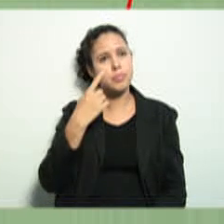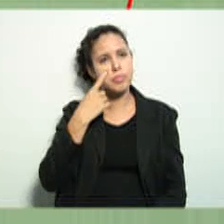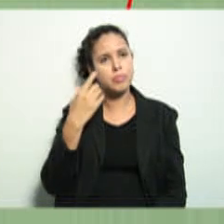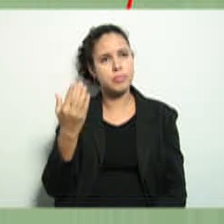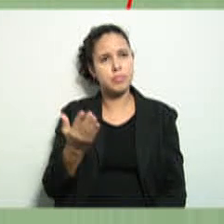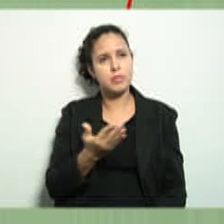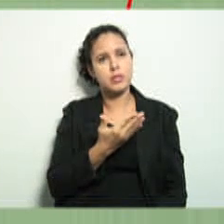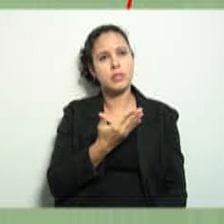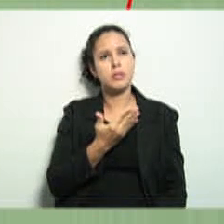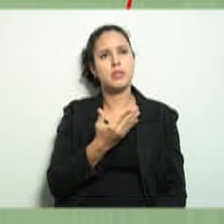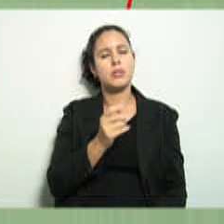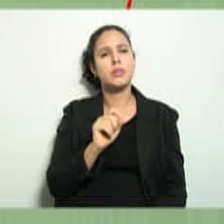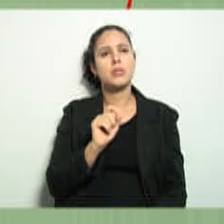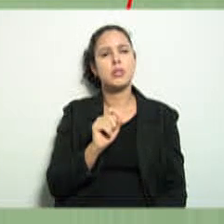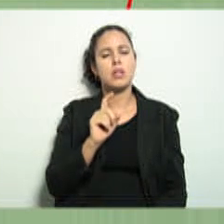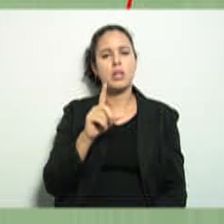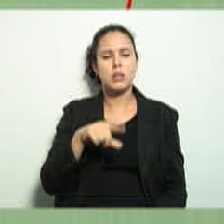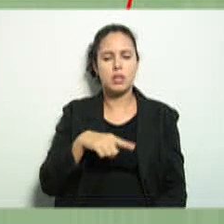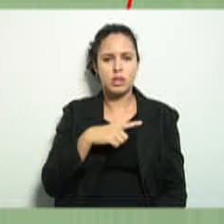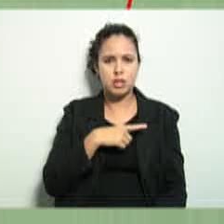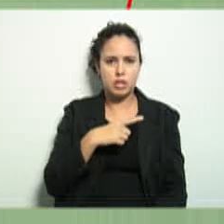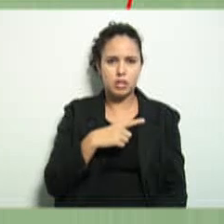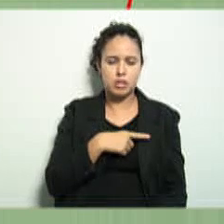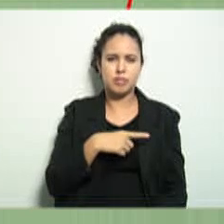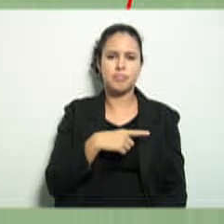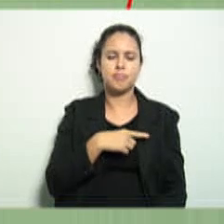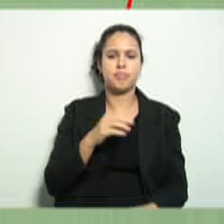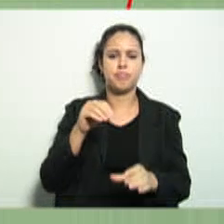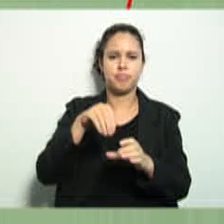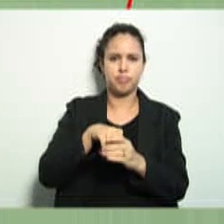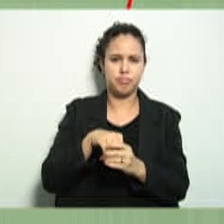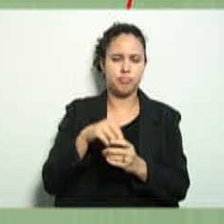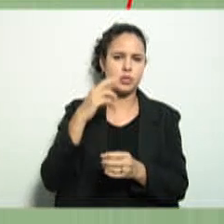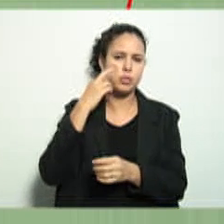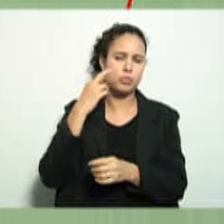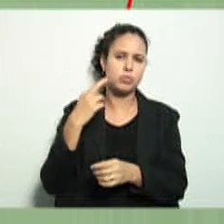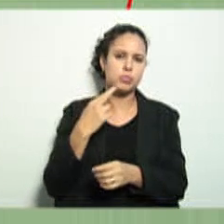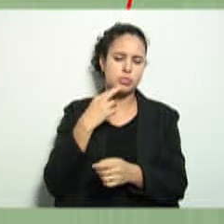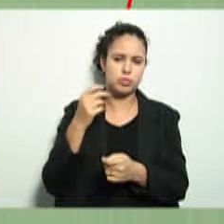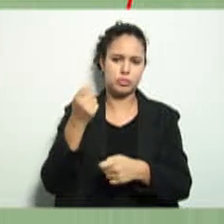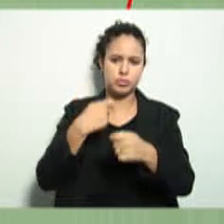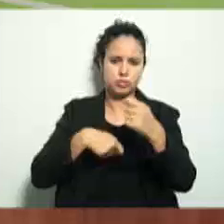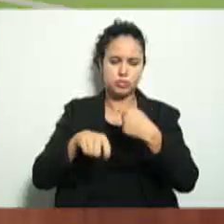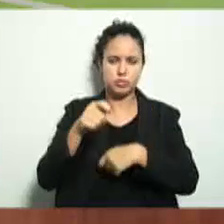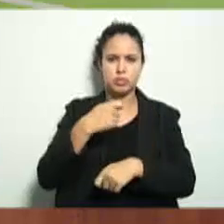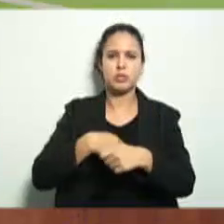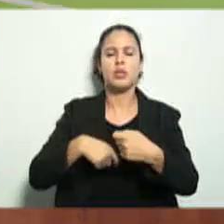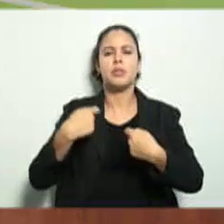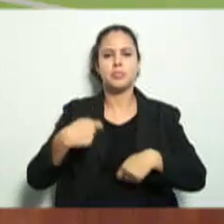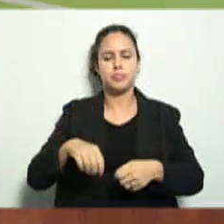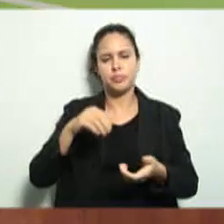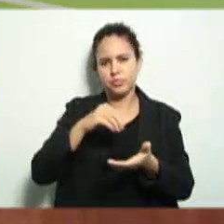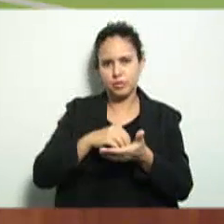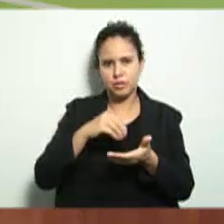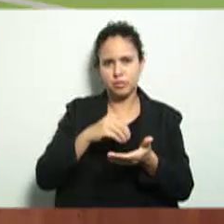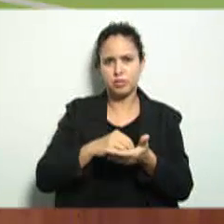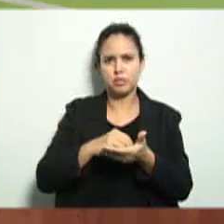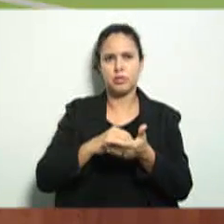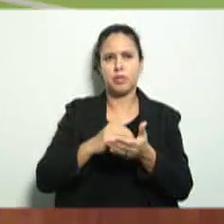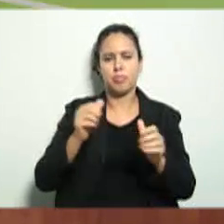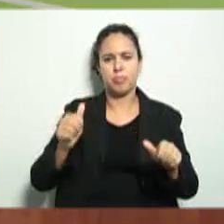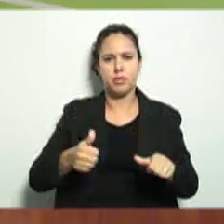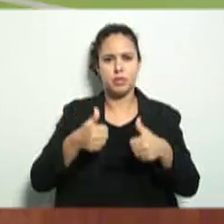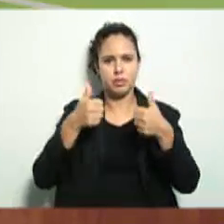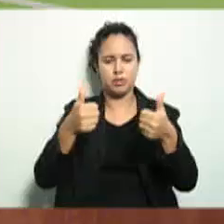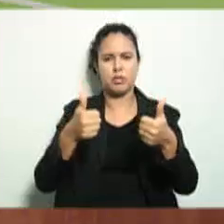tem uma situação econômica ainda a ser melhorada. E esse melhoramento, ele passa por esse